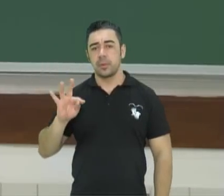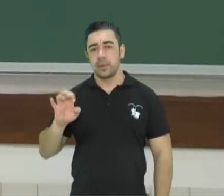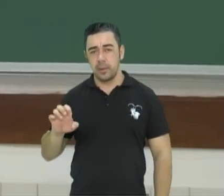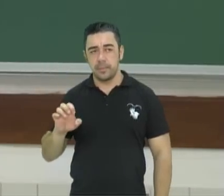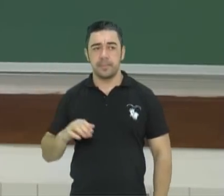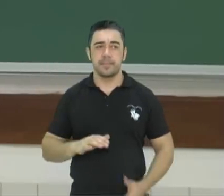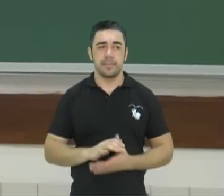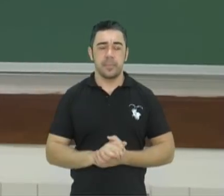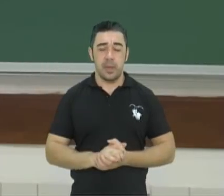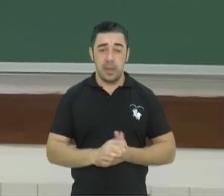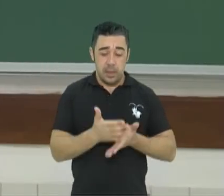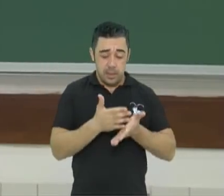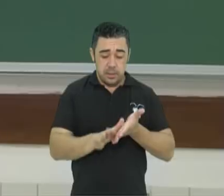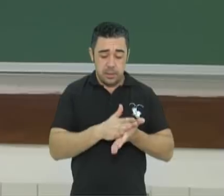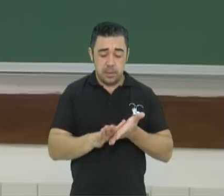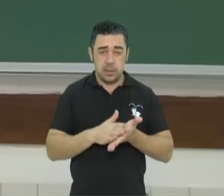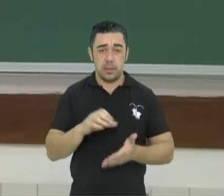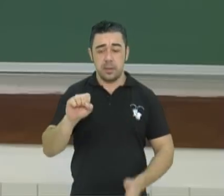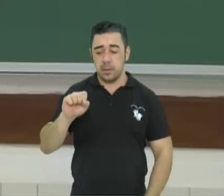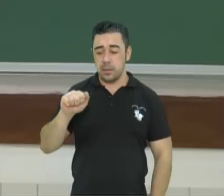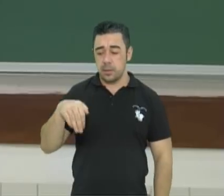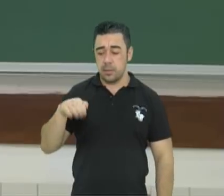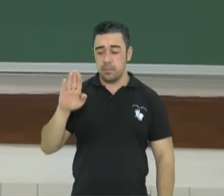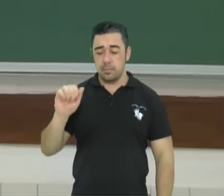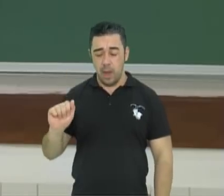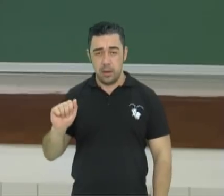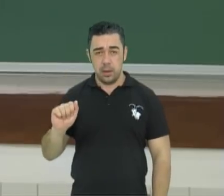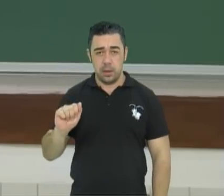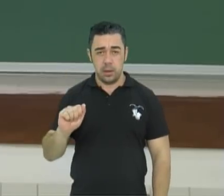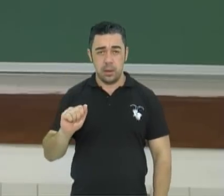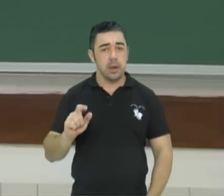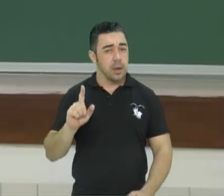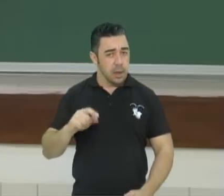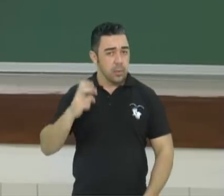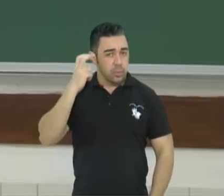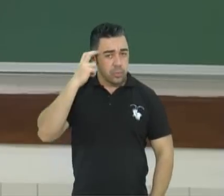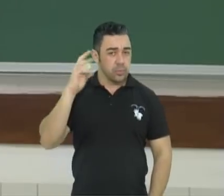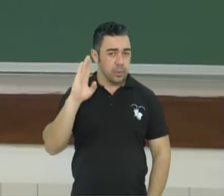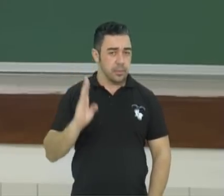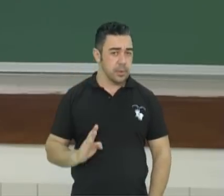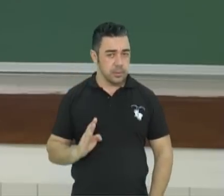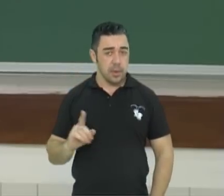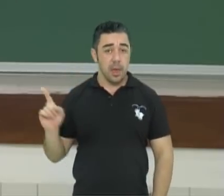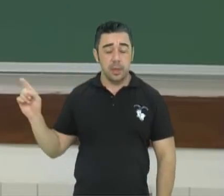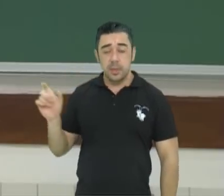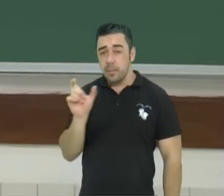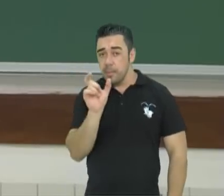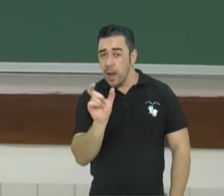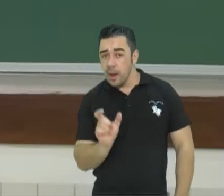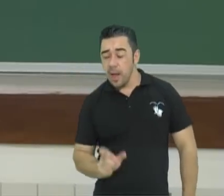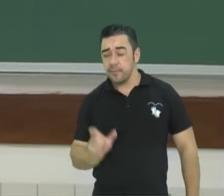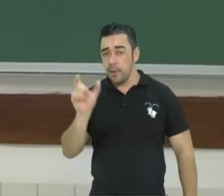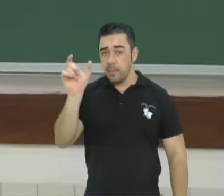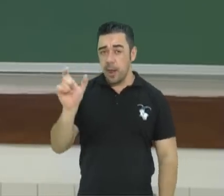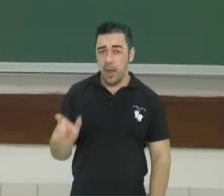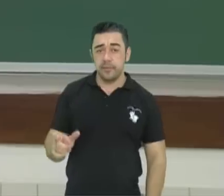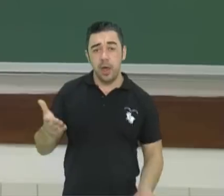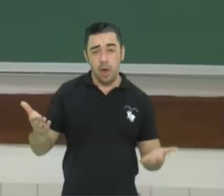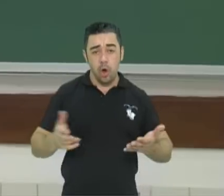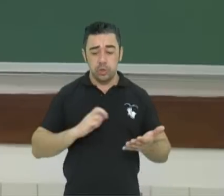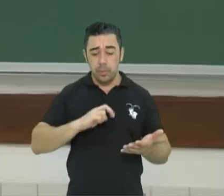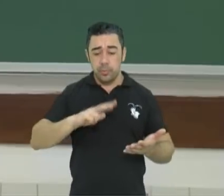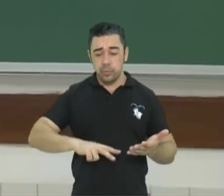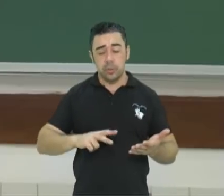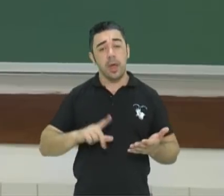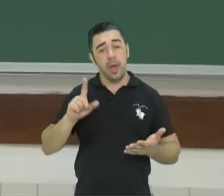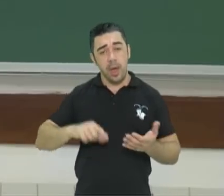identifica enquanto um elemento cultural brasileiro. Então nós temos aqui algumas palavras que foram trazidas, né, incorporadas ao idioma português, que